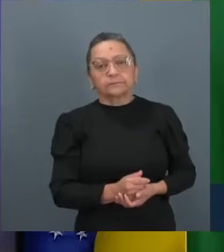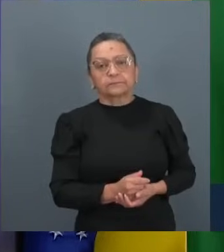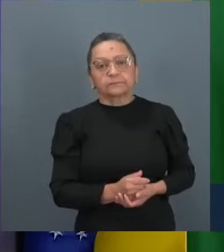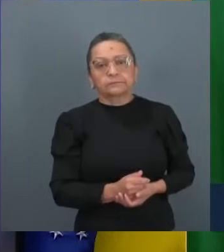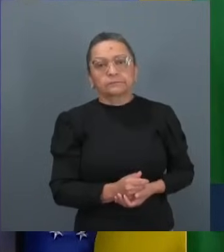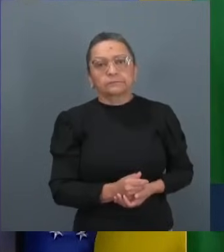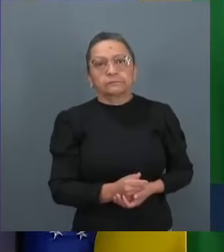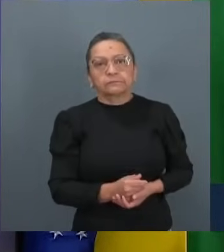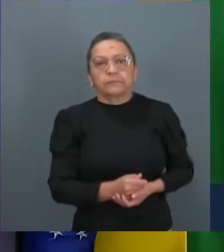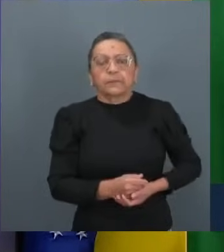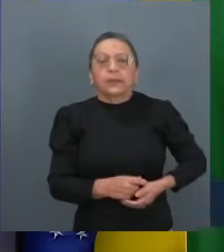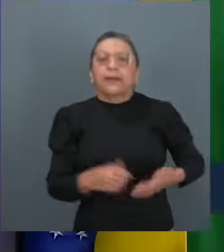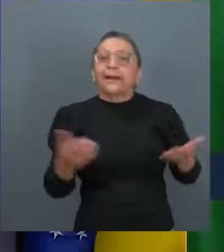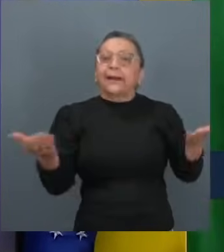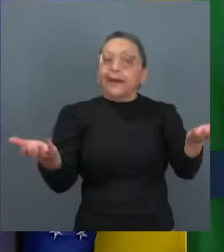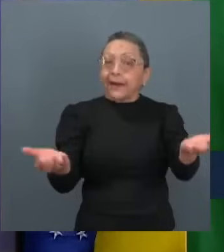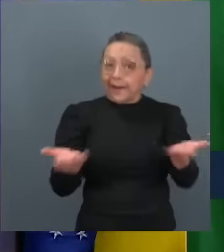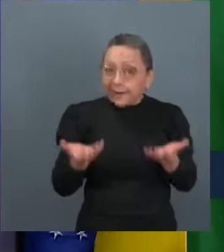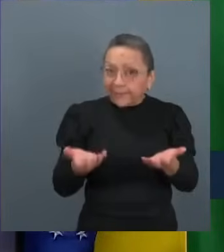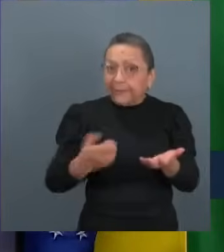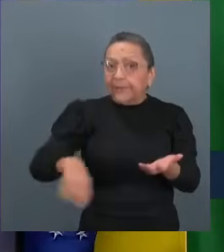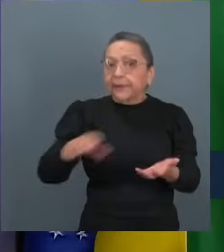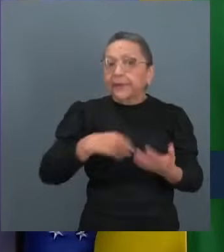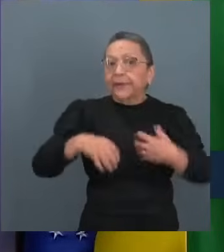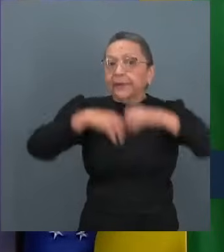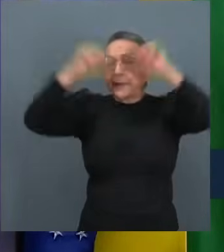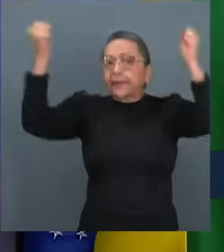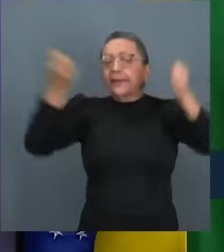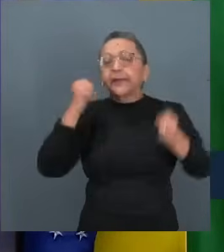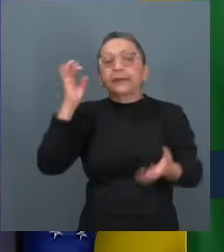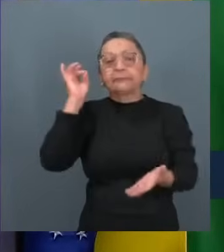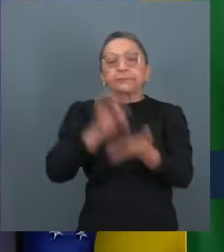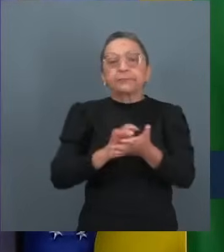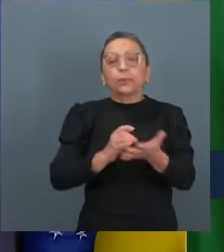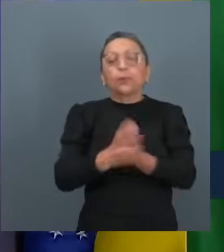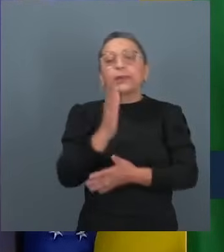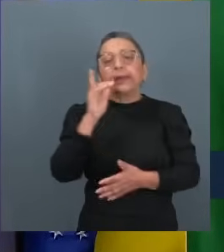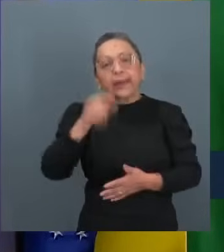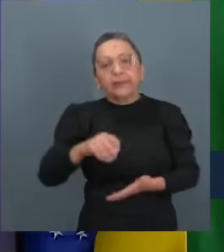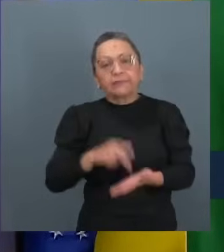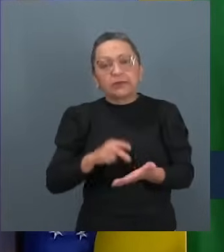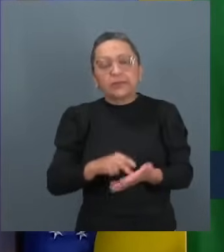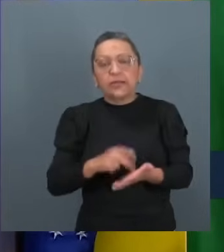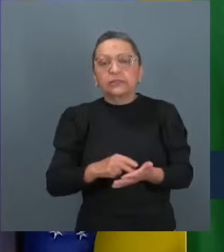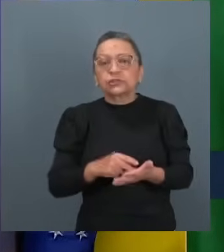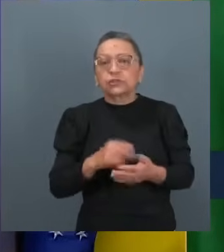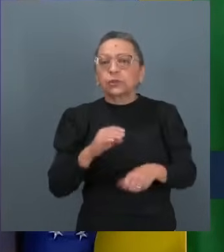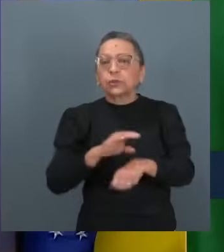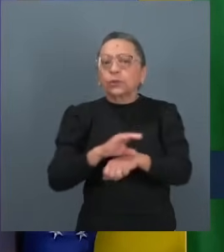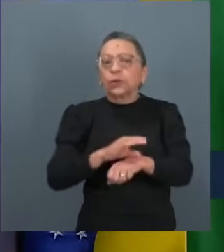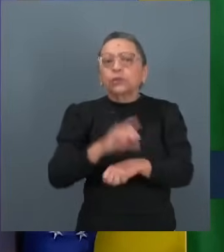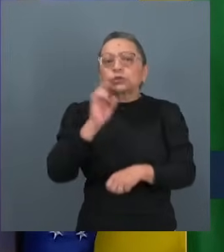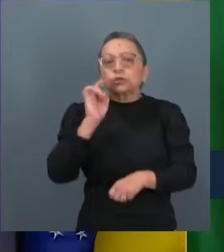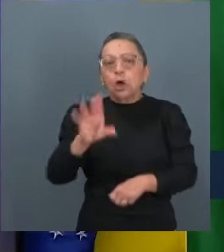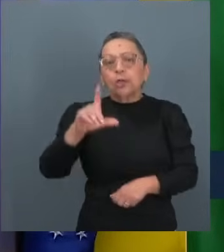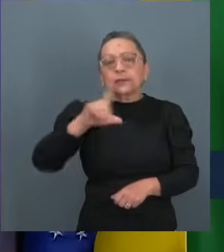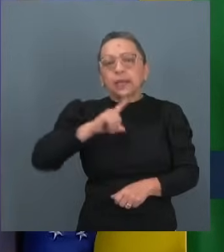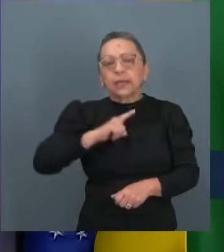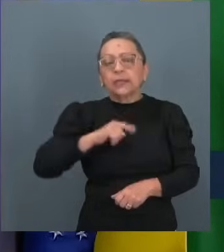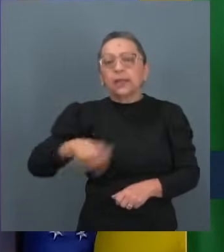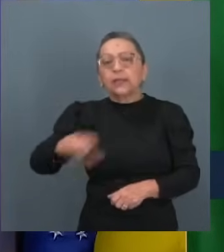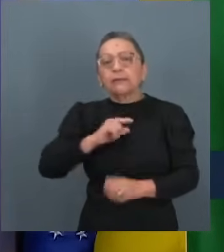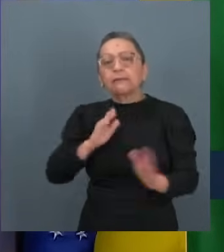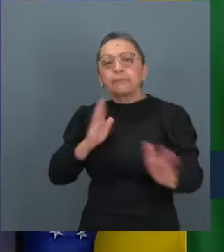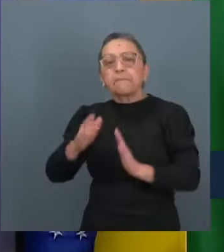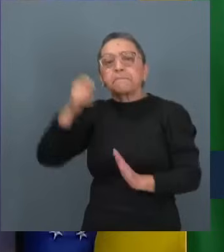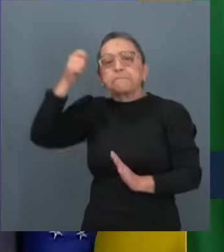querem agora institucionalizar o que é flagrantemente inconstitucional e que só existe nas ditaduras, nas